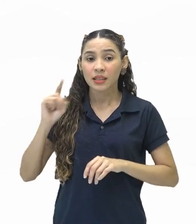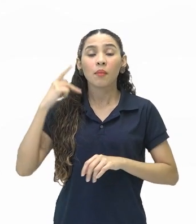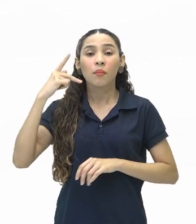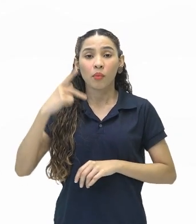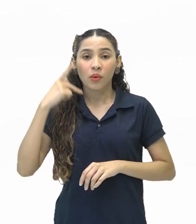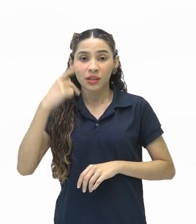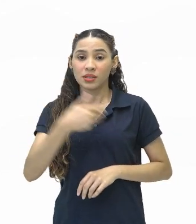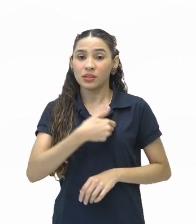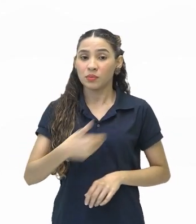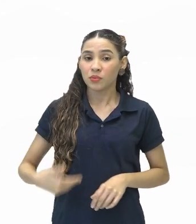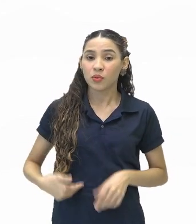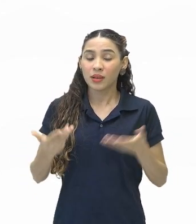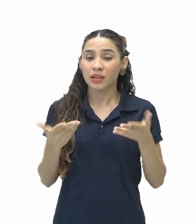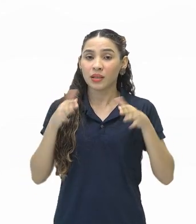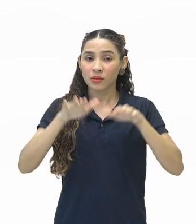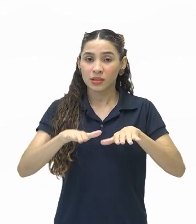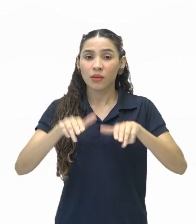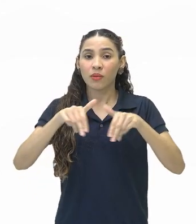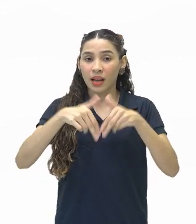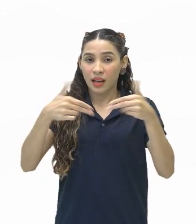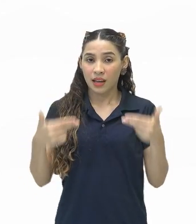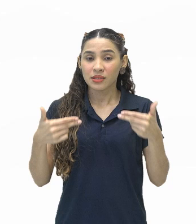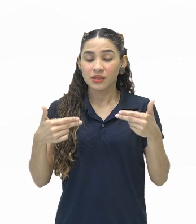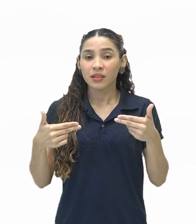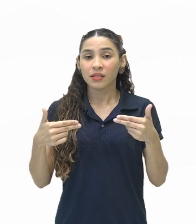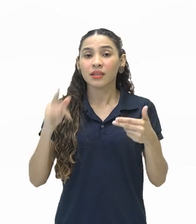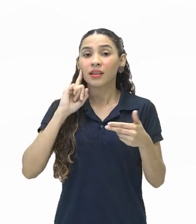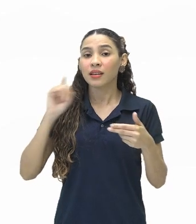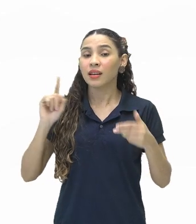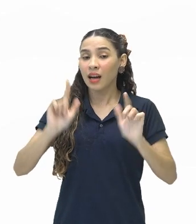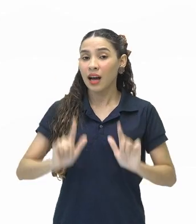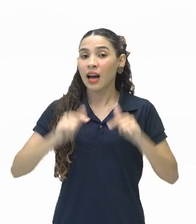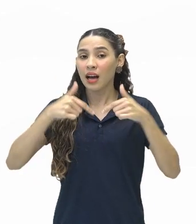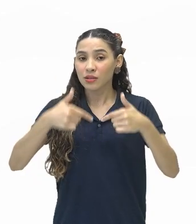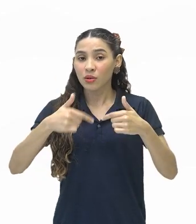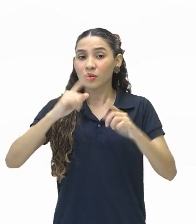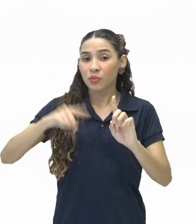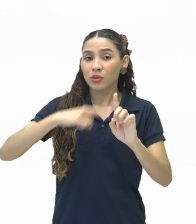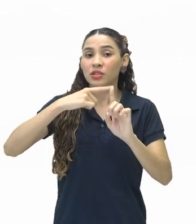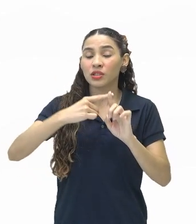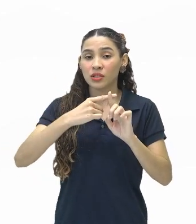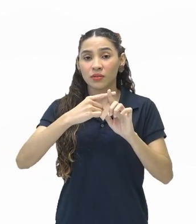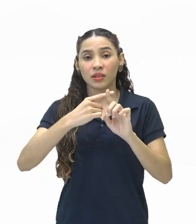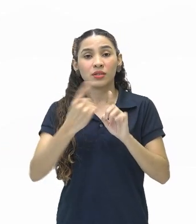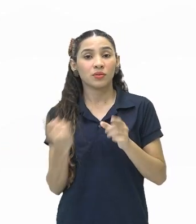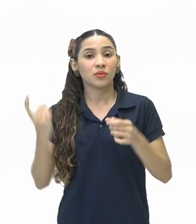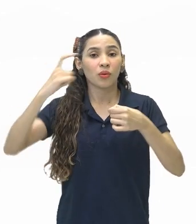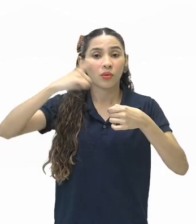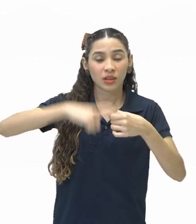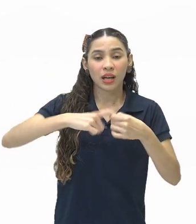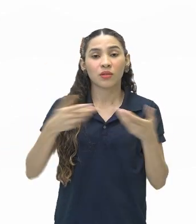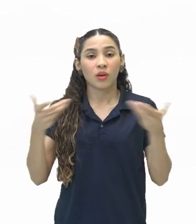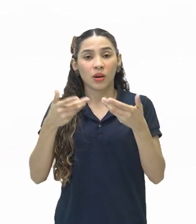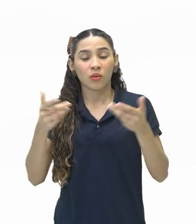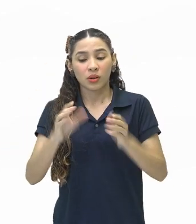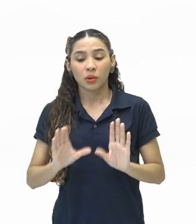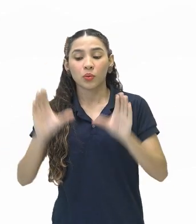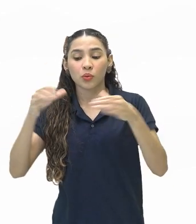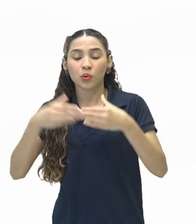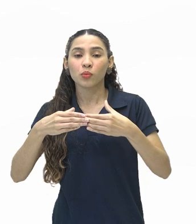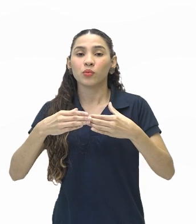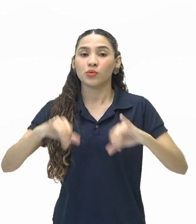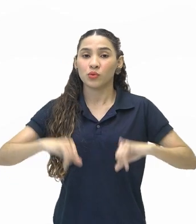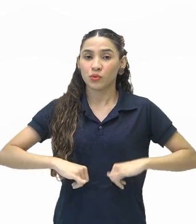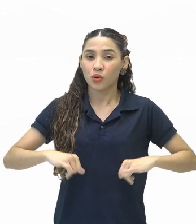Políticas públicas para a inclusão étnica. Olha as ações afirmativas voltando aqui de novo, voltadas para grupos que